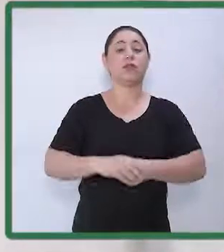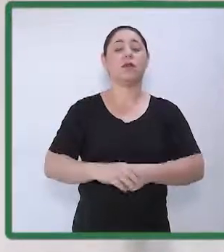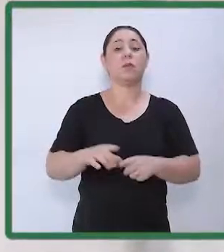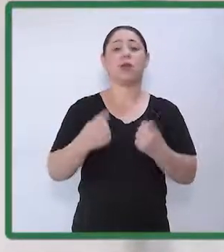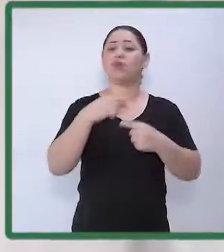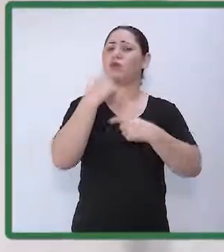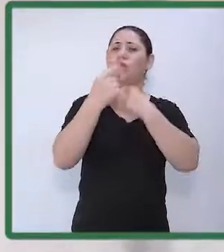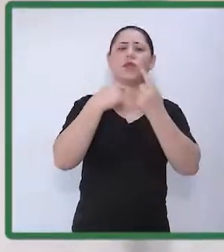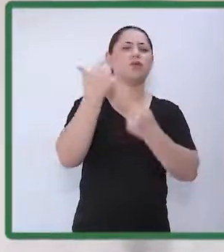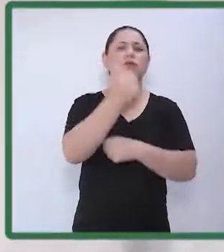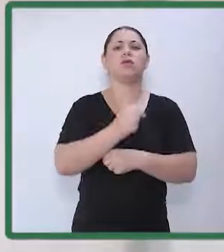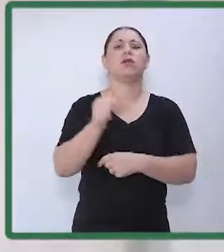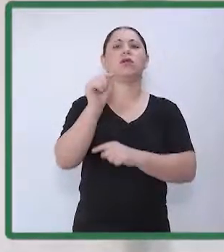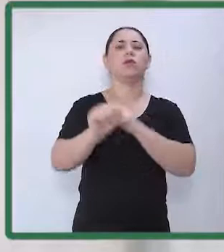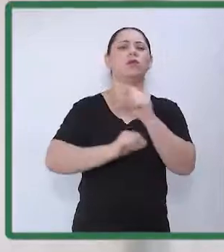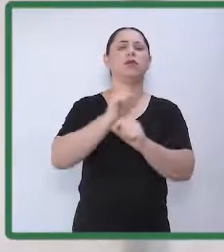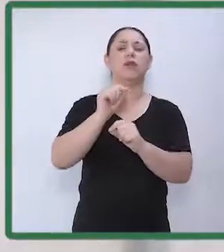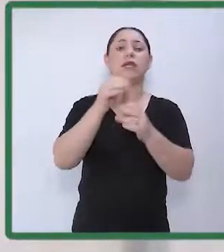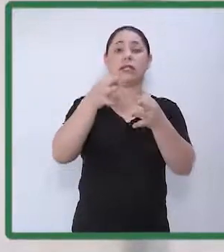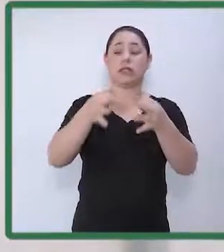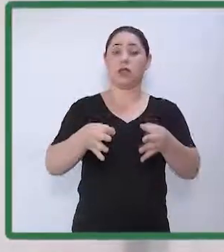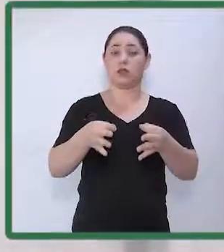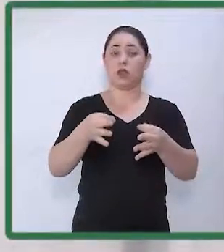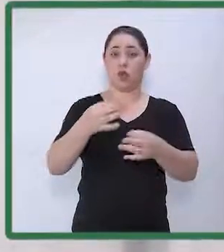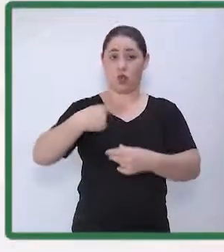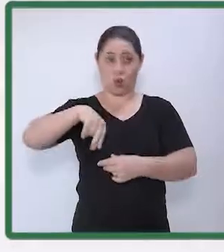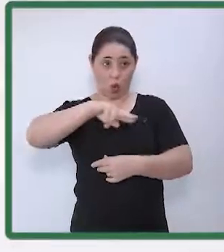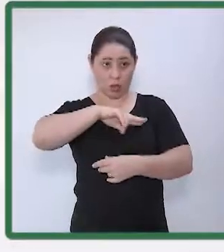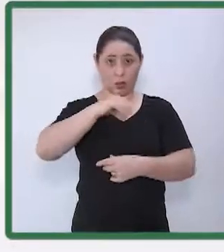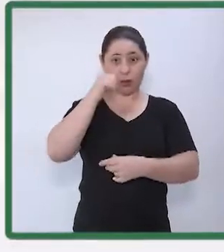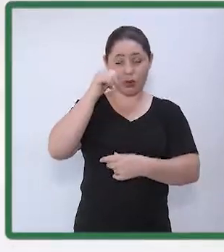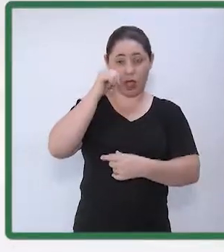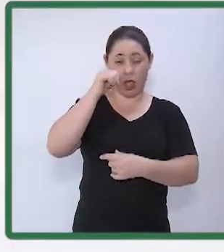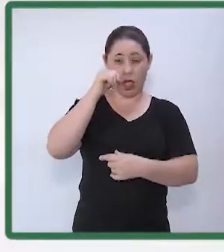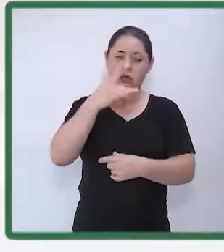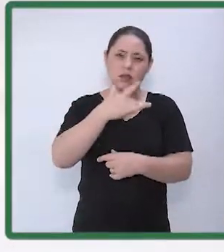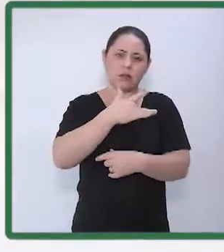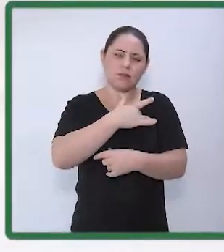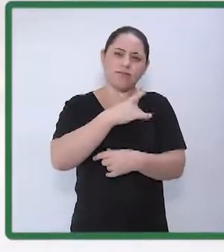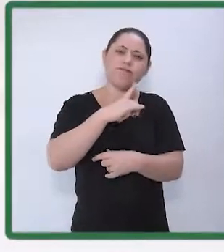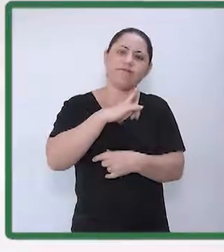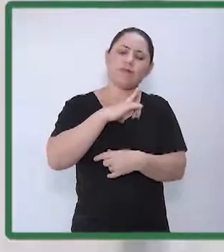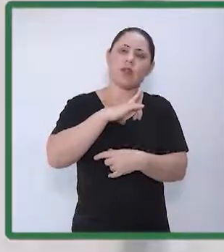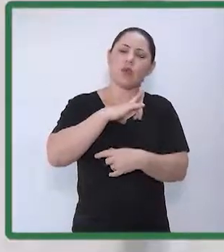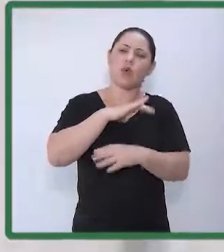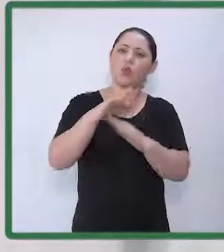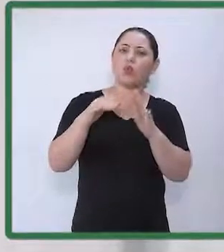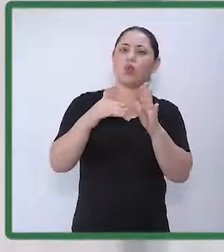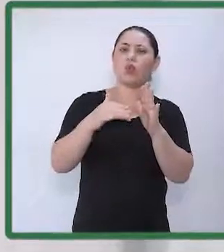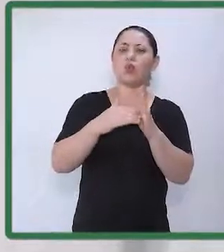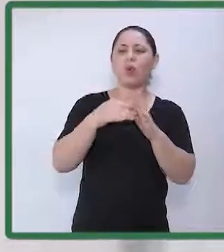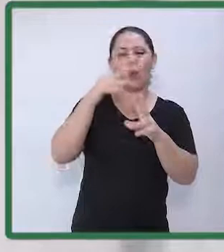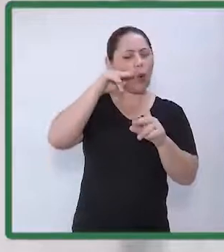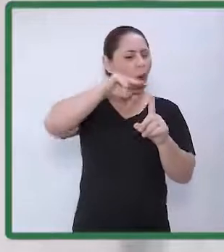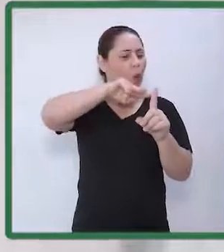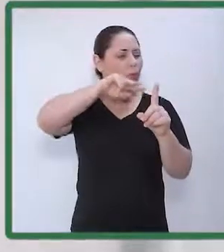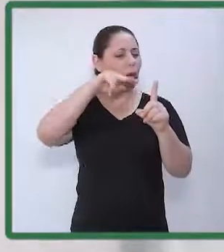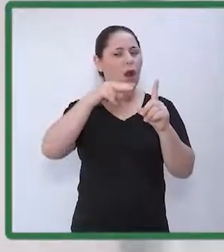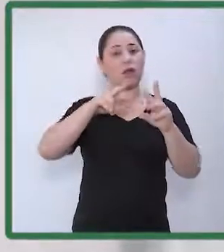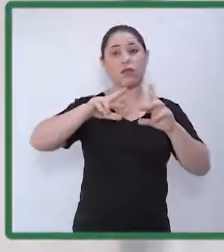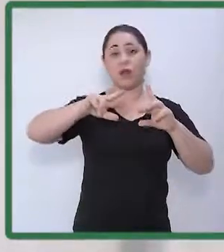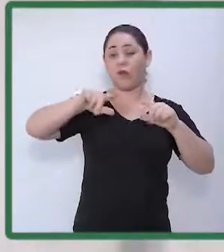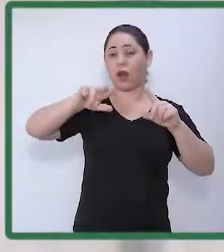importante, mas sem dúvida nenhuma, eu tenho certeza que nós, mulheres, com toda a nossa sensibilidade, com todo o nosso